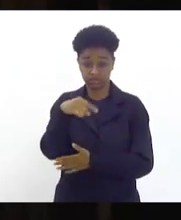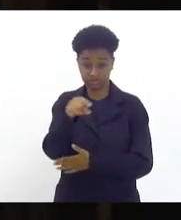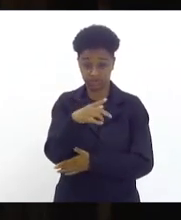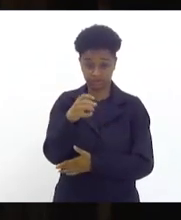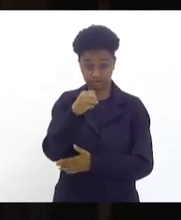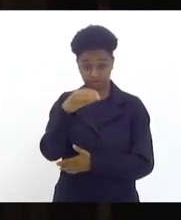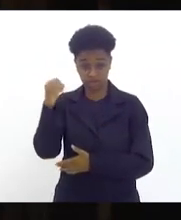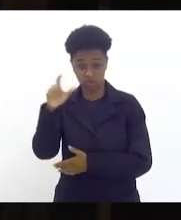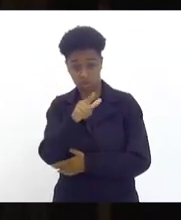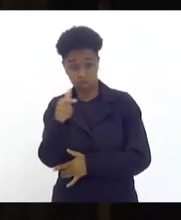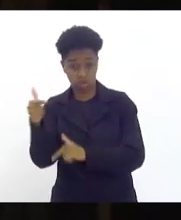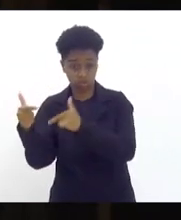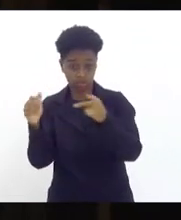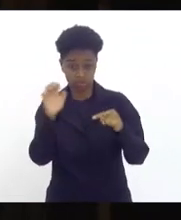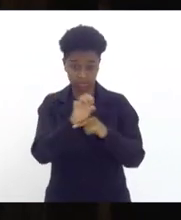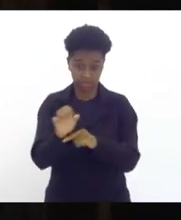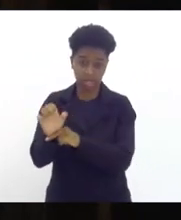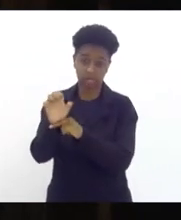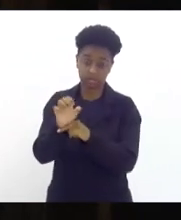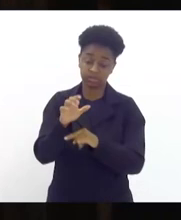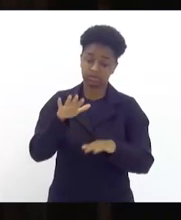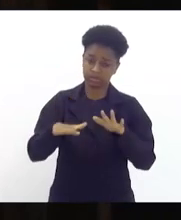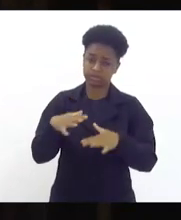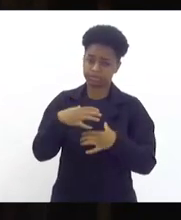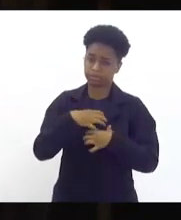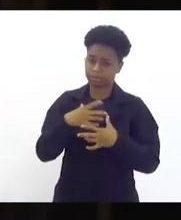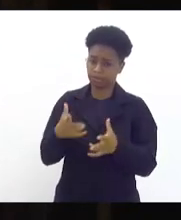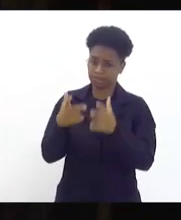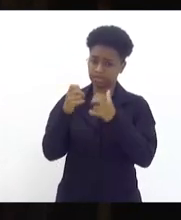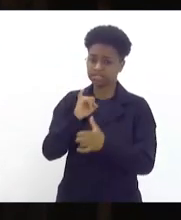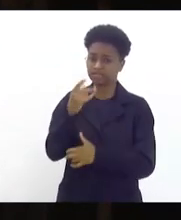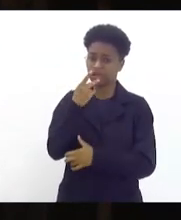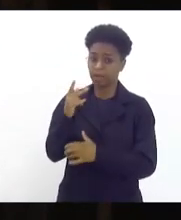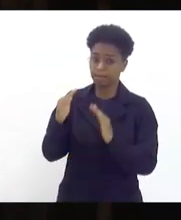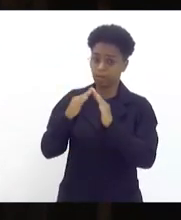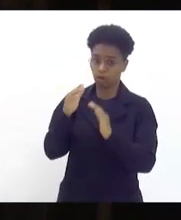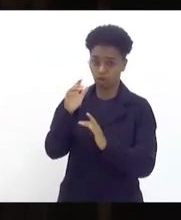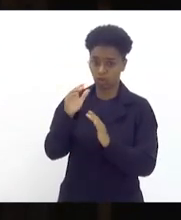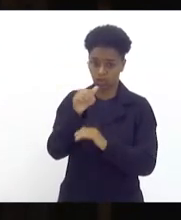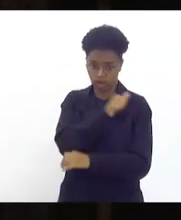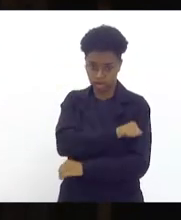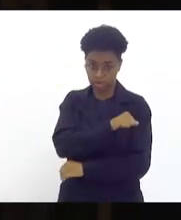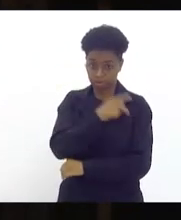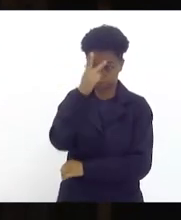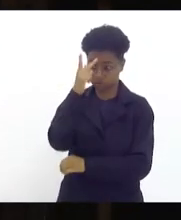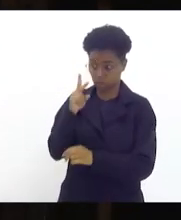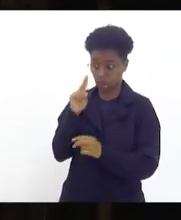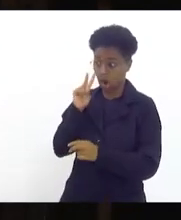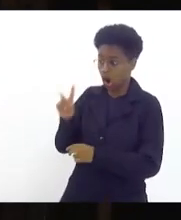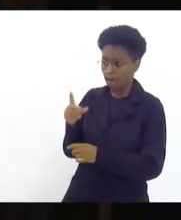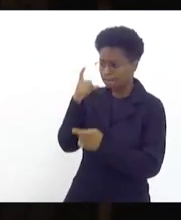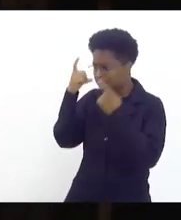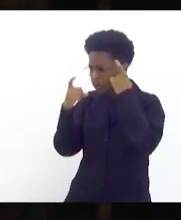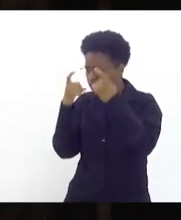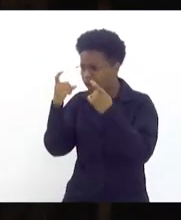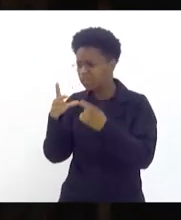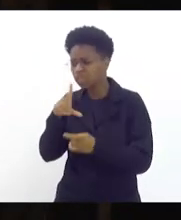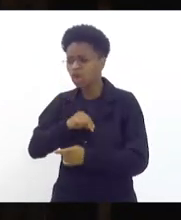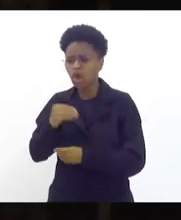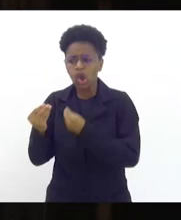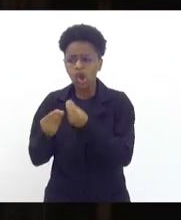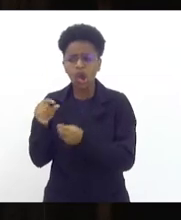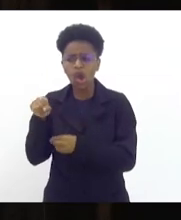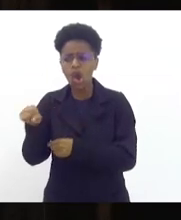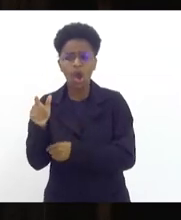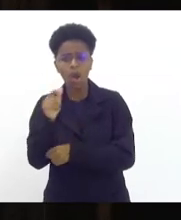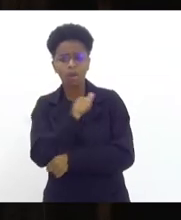estados aqui no Brasil já deve ter essa situação Quando você diz que é morador do Rio a pessoa já te olha preocupada Nossa mas como é que tá